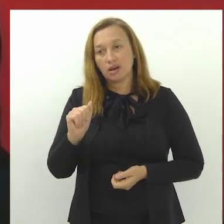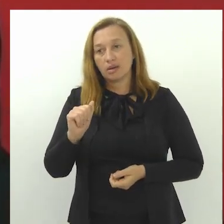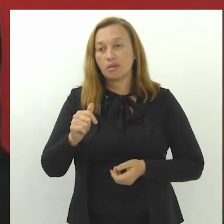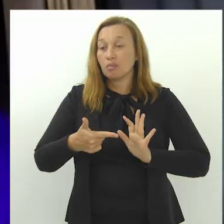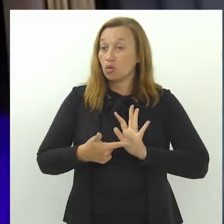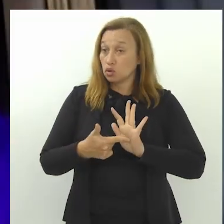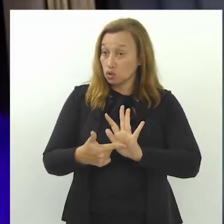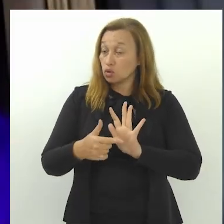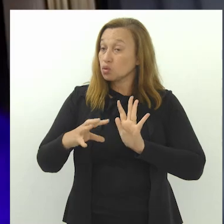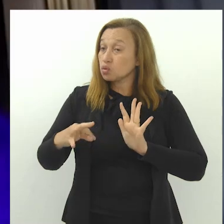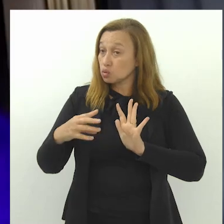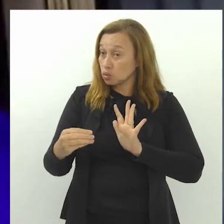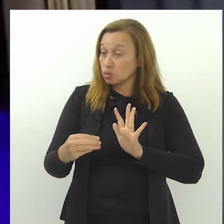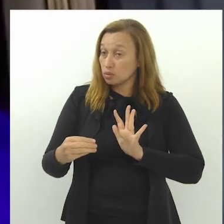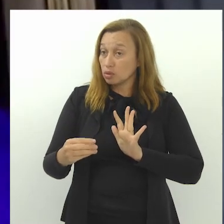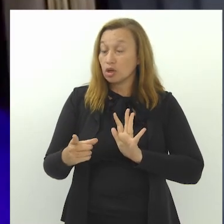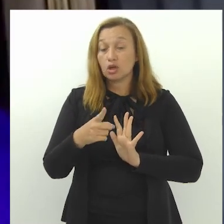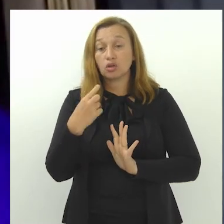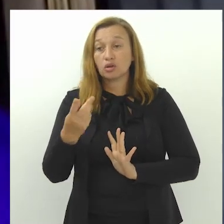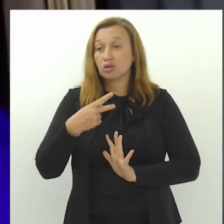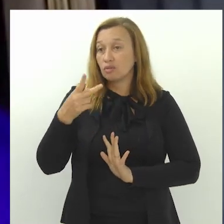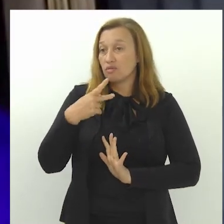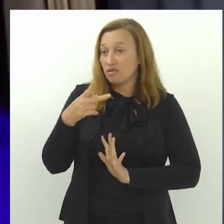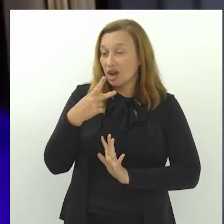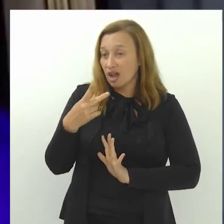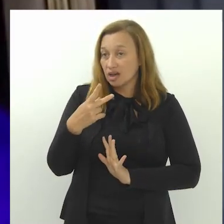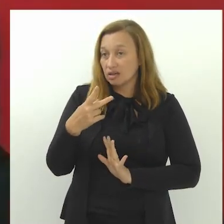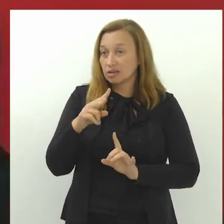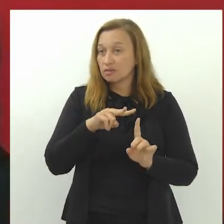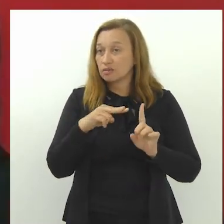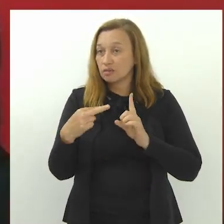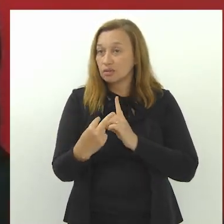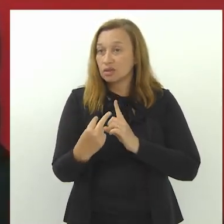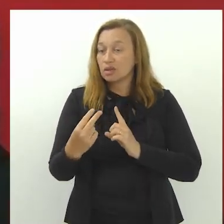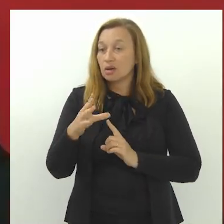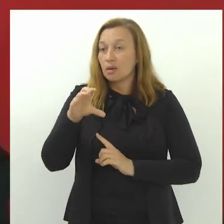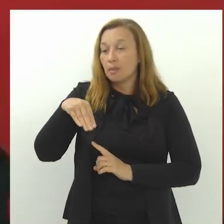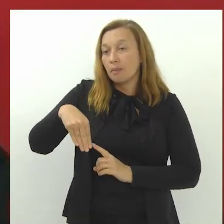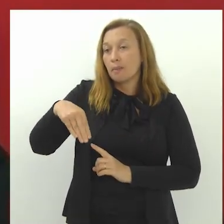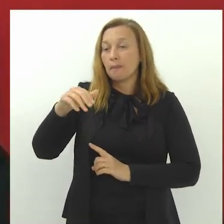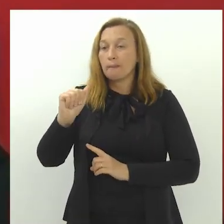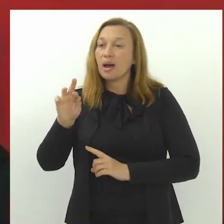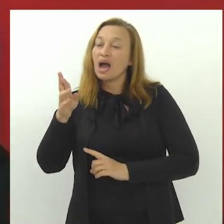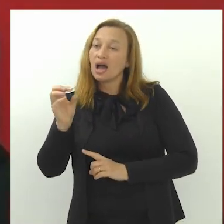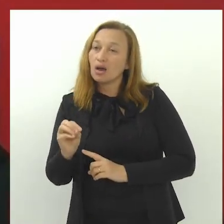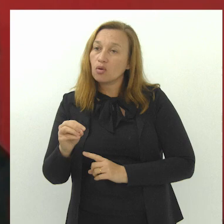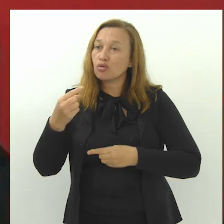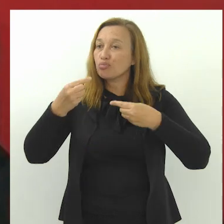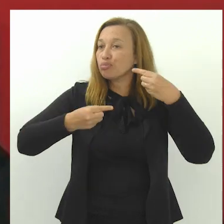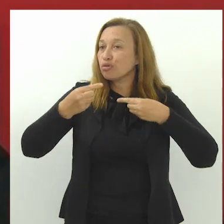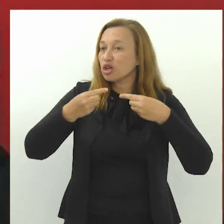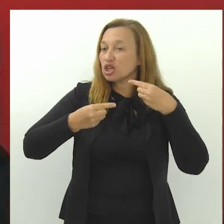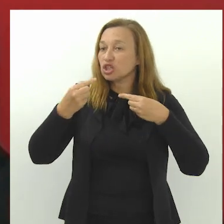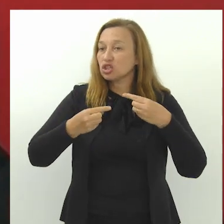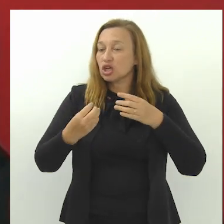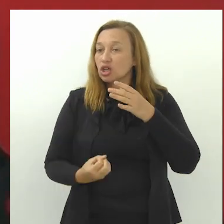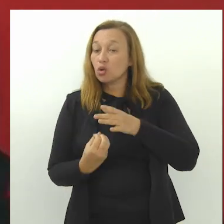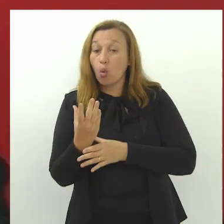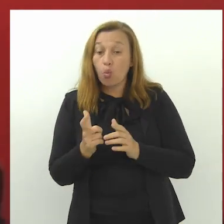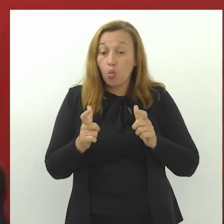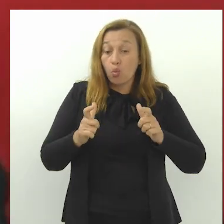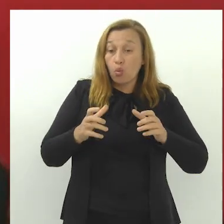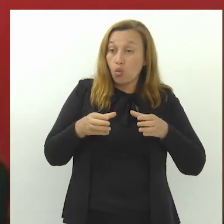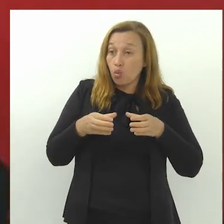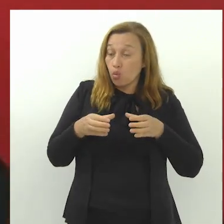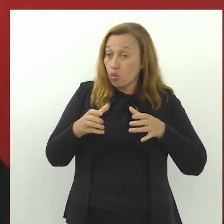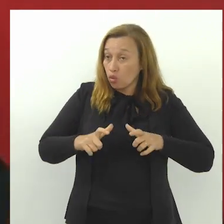cúpula, ela deu essa visibilidade, né? É o que a gente está chamando de uma incidência macro política. Ela